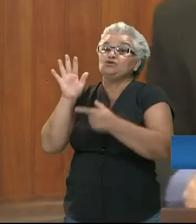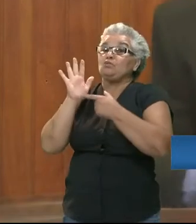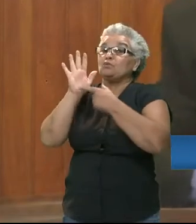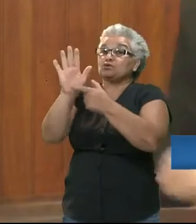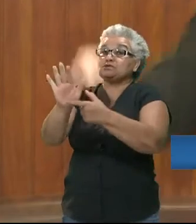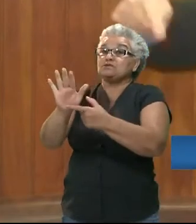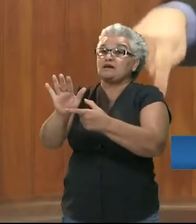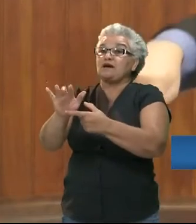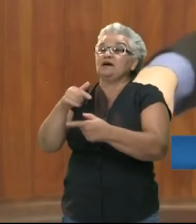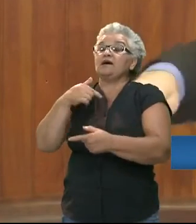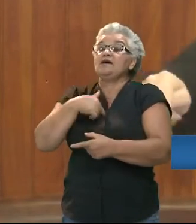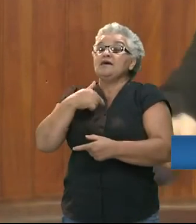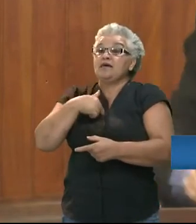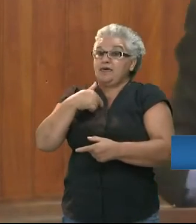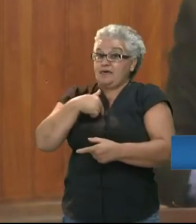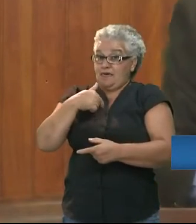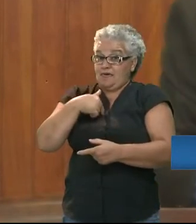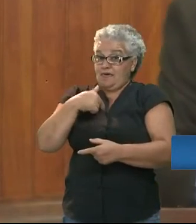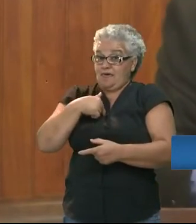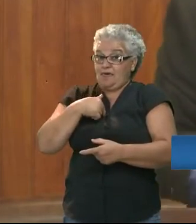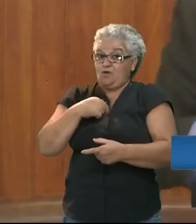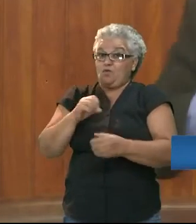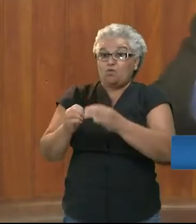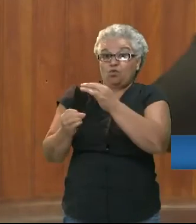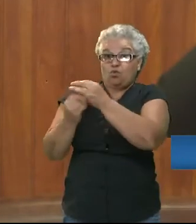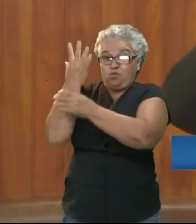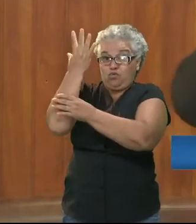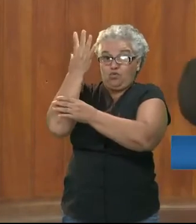um projeto e aprovei aqui nessa casa